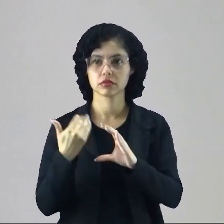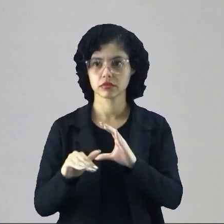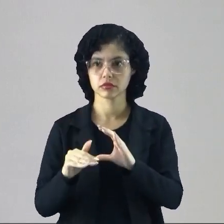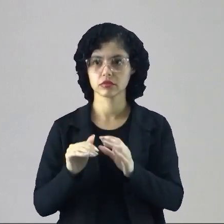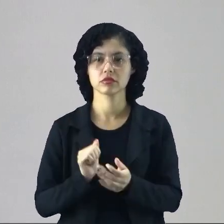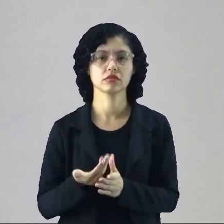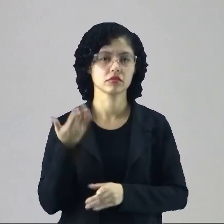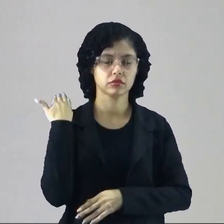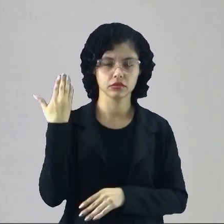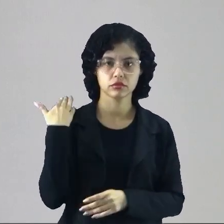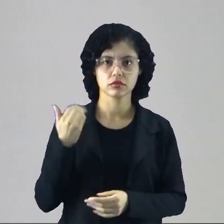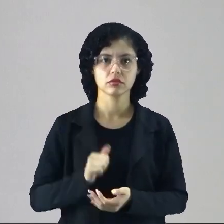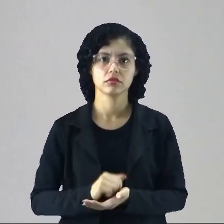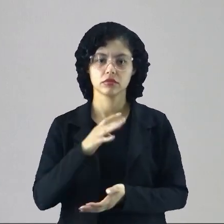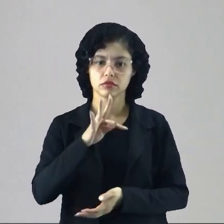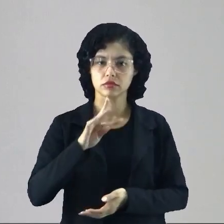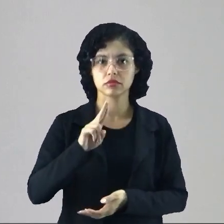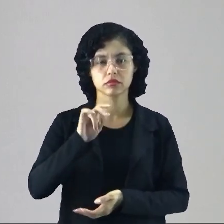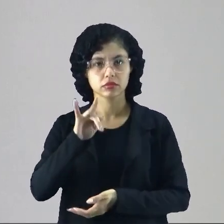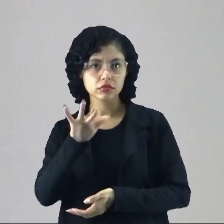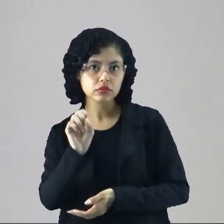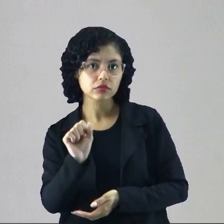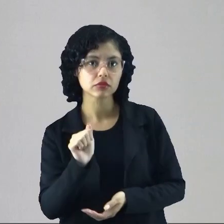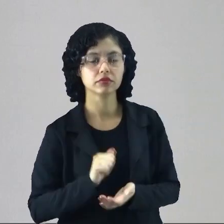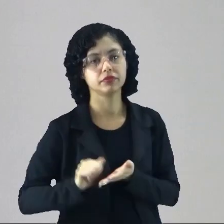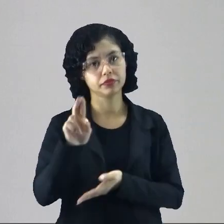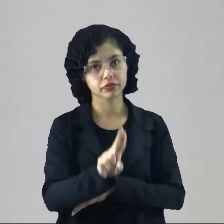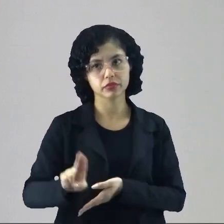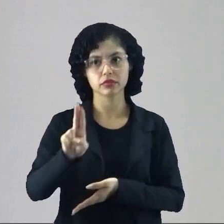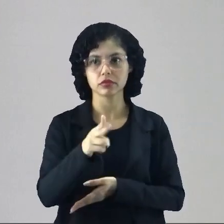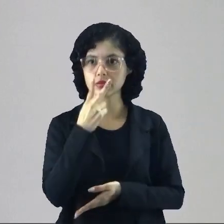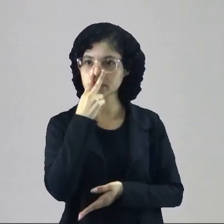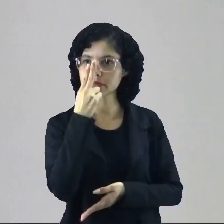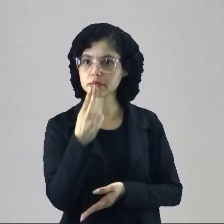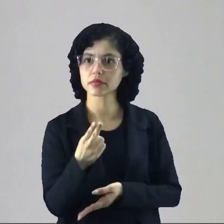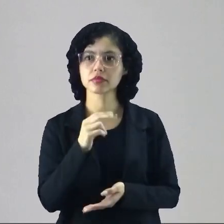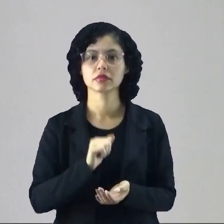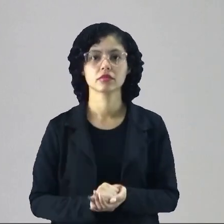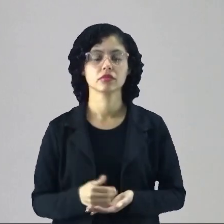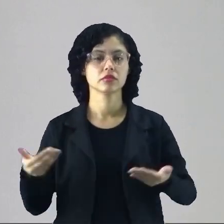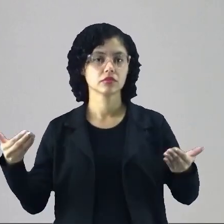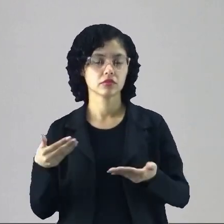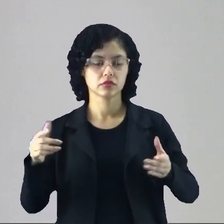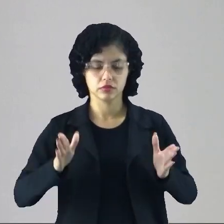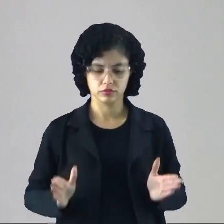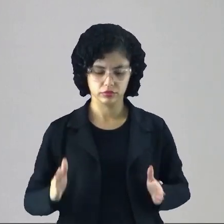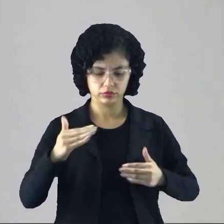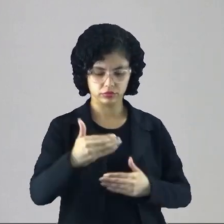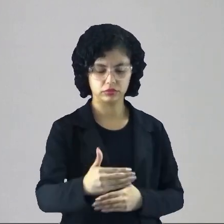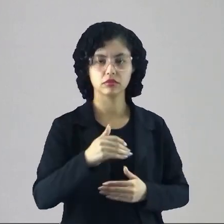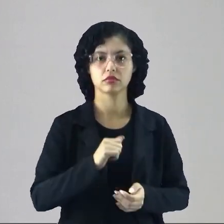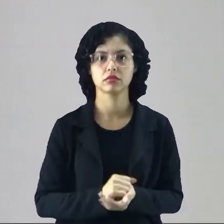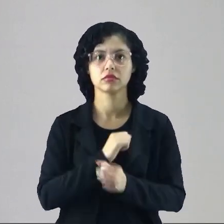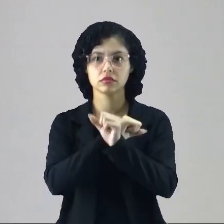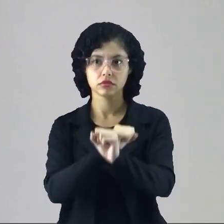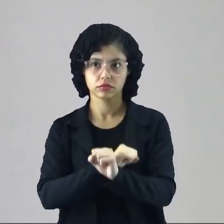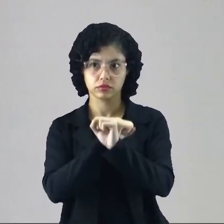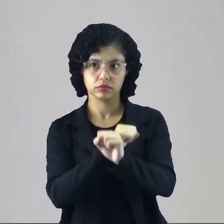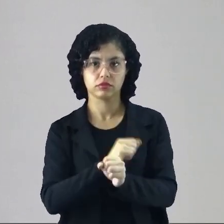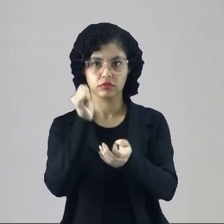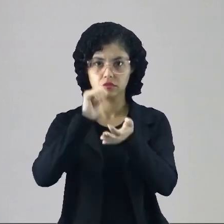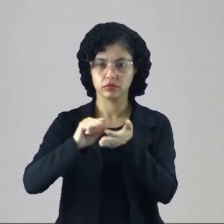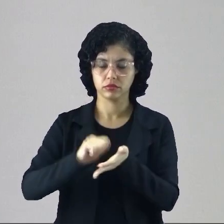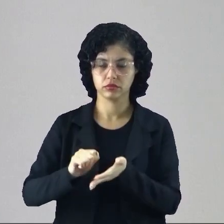inclusive as tábuas que eram utilizadas que eram semelhantes né os iPads de hoje e os escravos